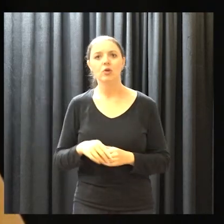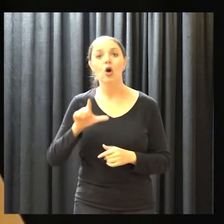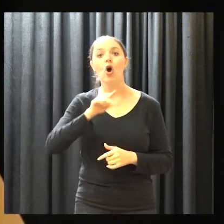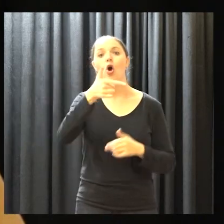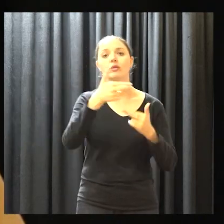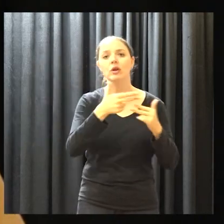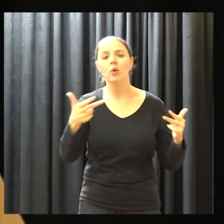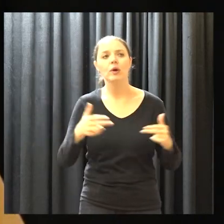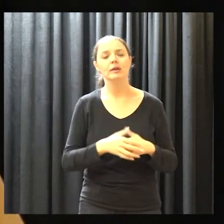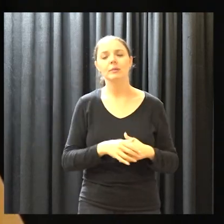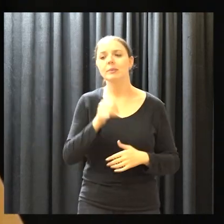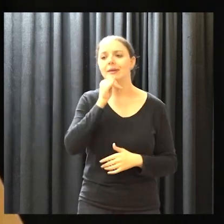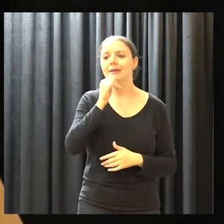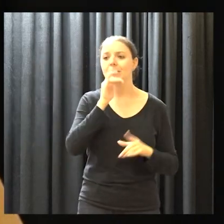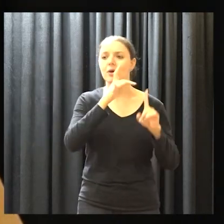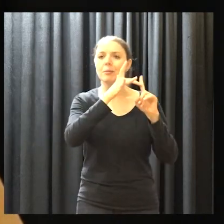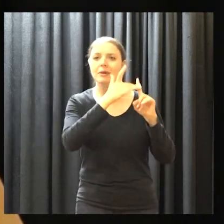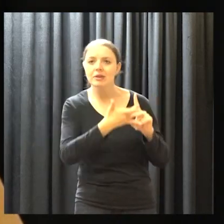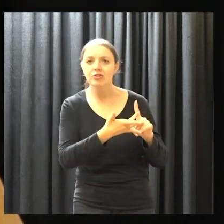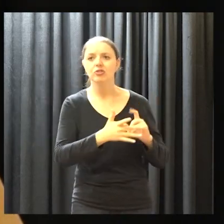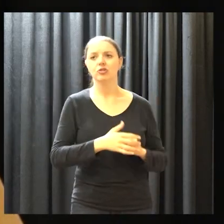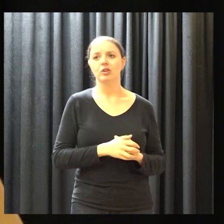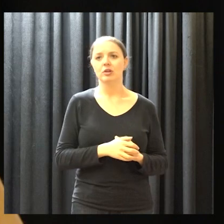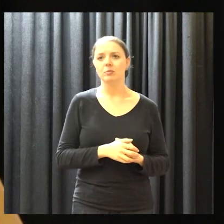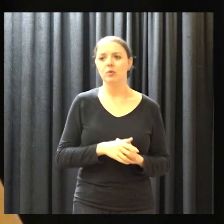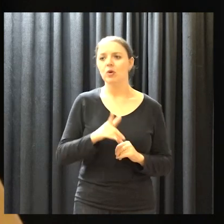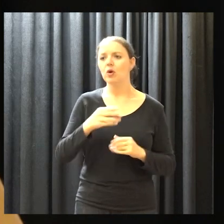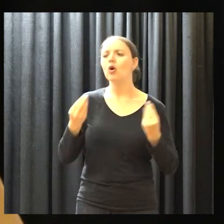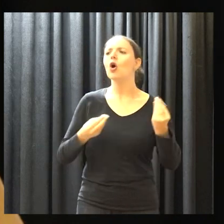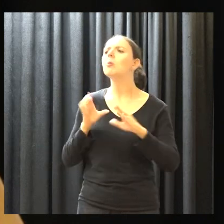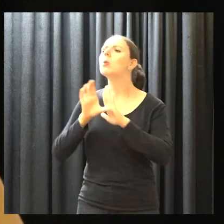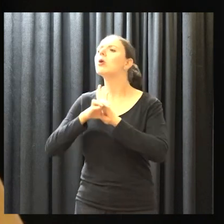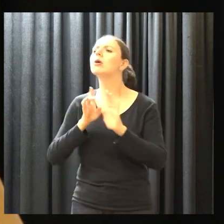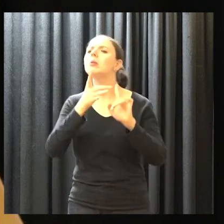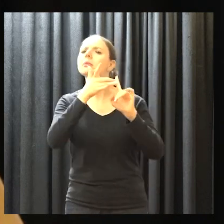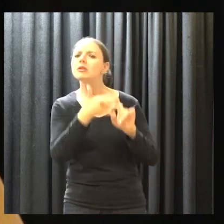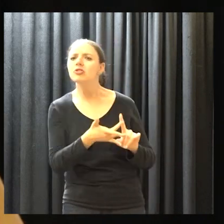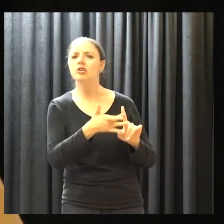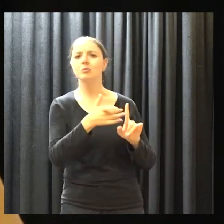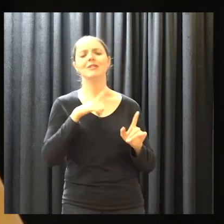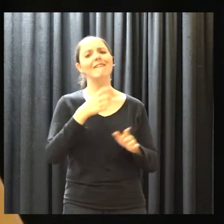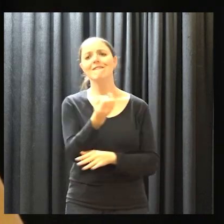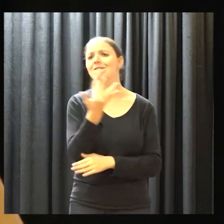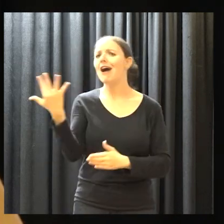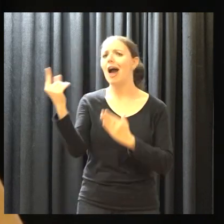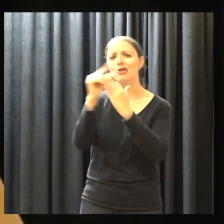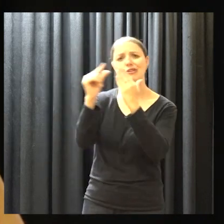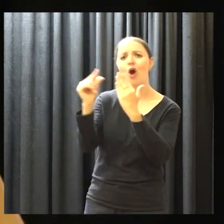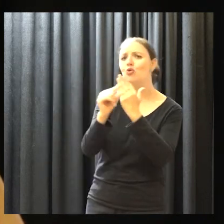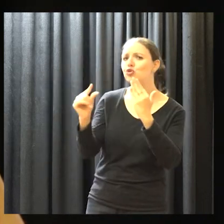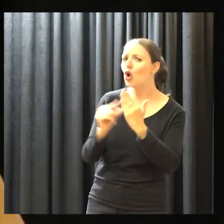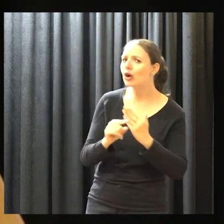questão é um capacitismo, a definição de capacitismo para os autores está campeão.